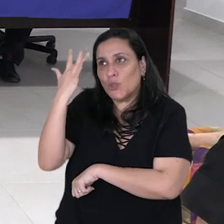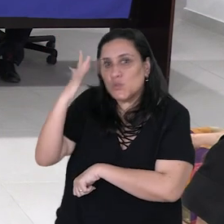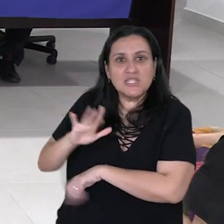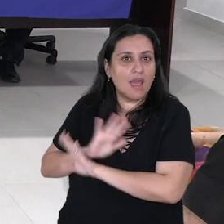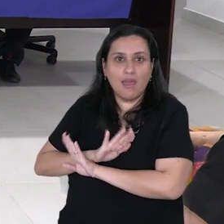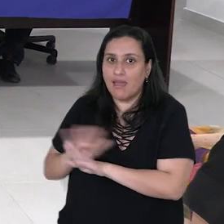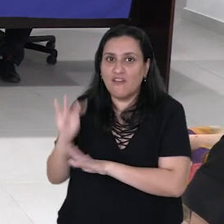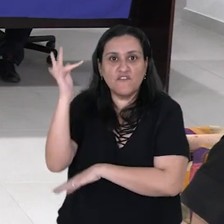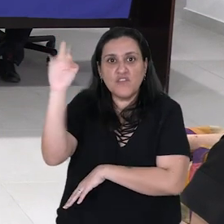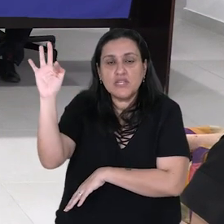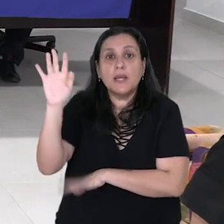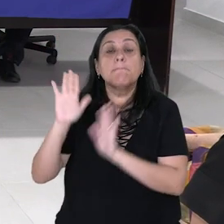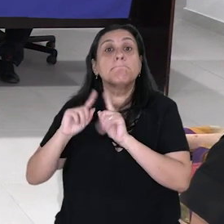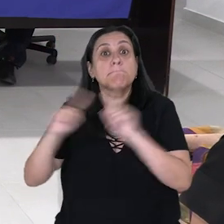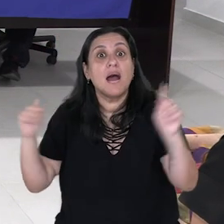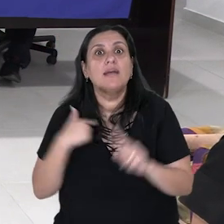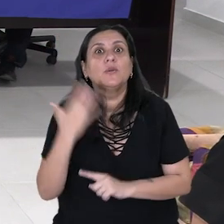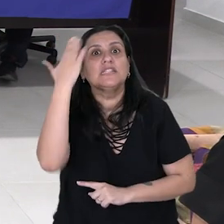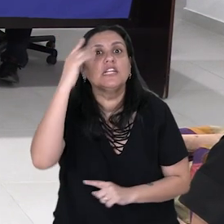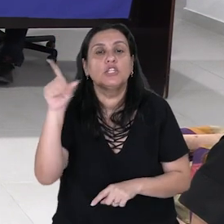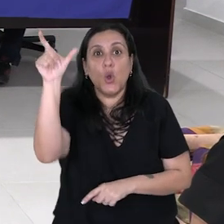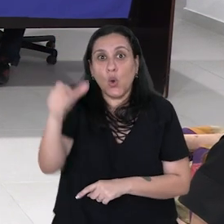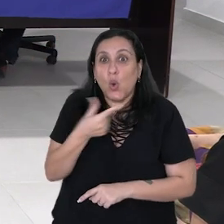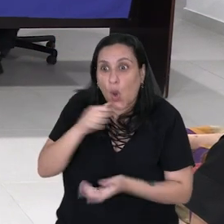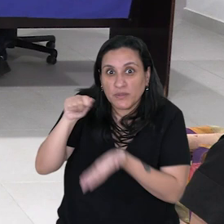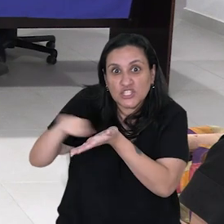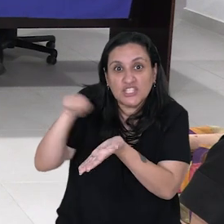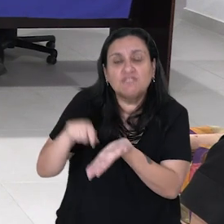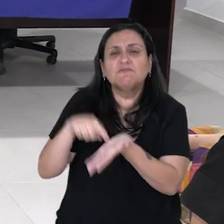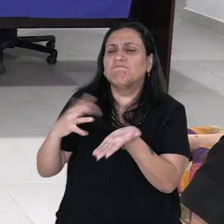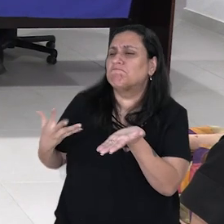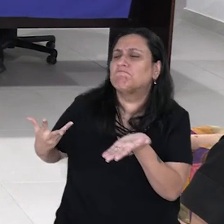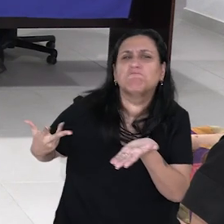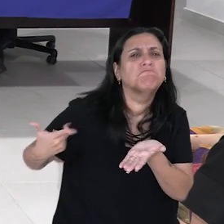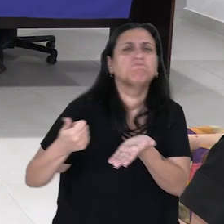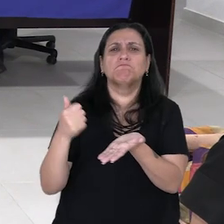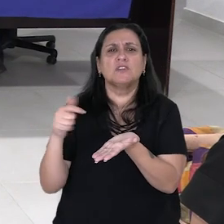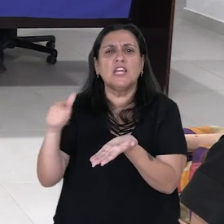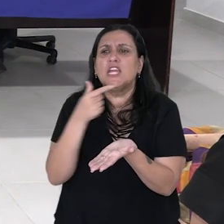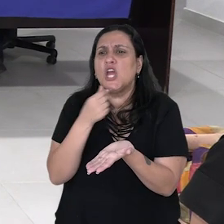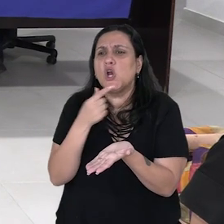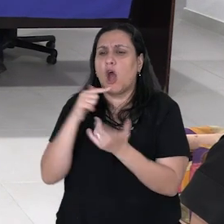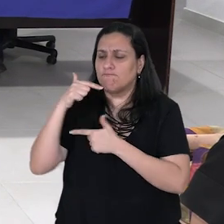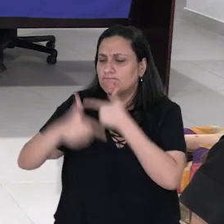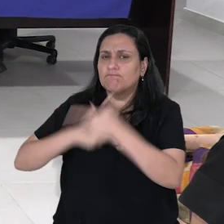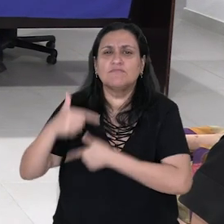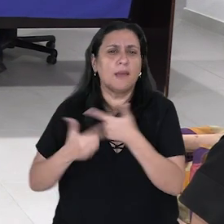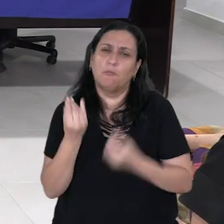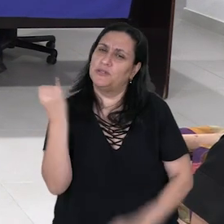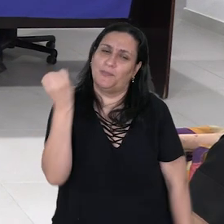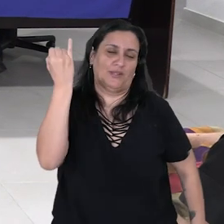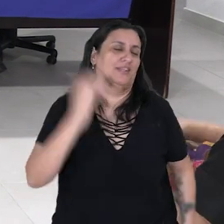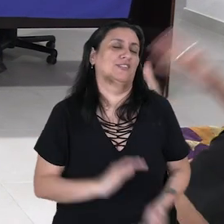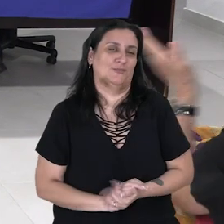nada de física de partículas, mas eu entendo que alguém dedicou muito a essa área e isso só pode ser muito